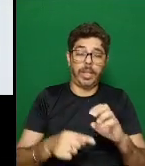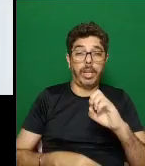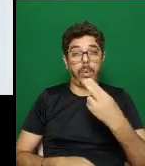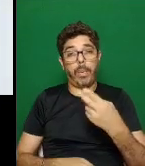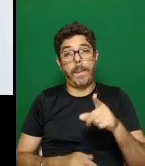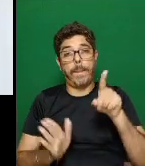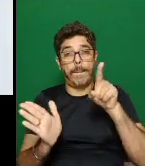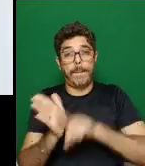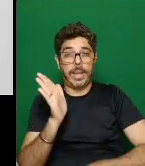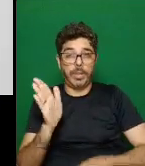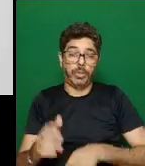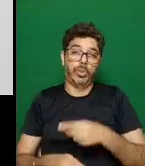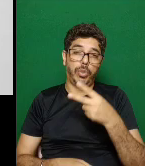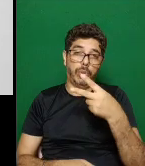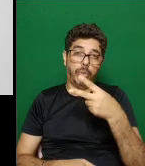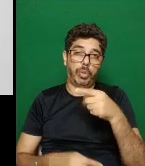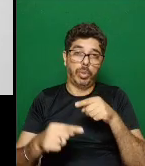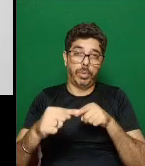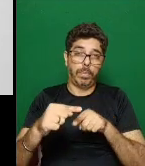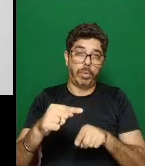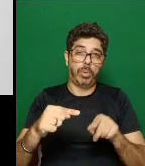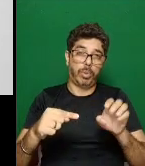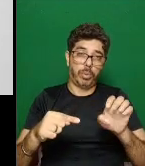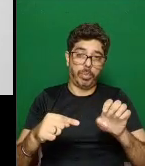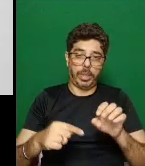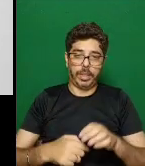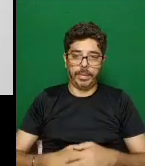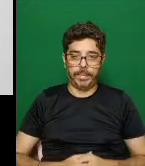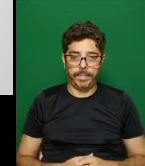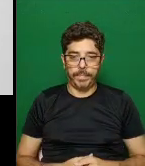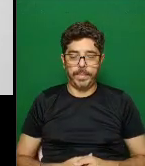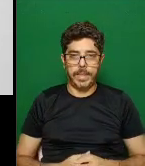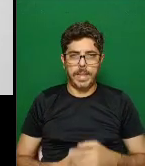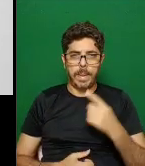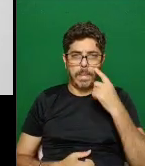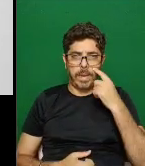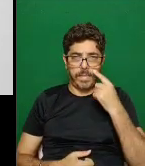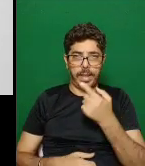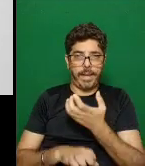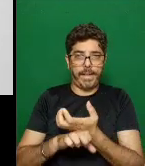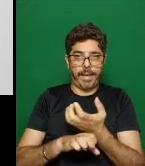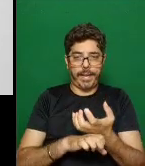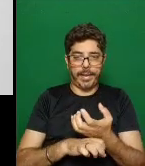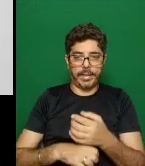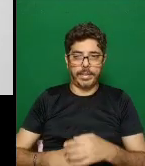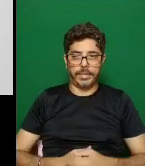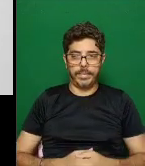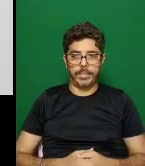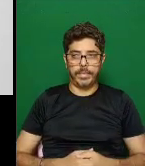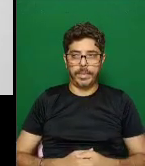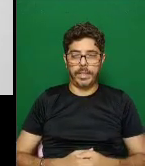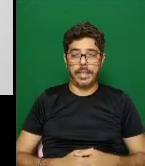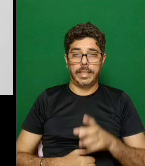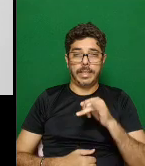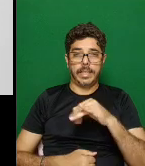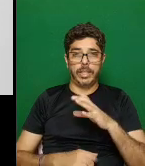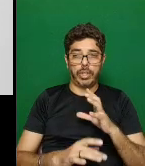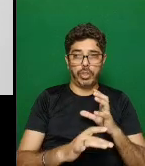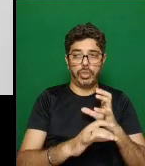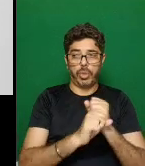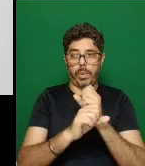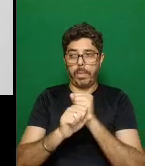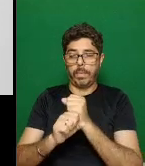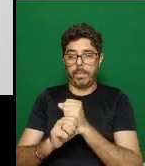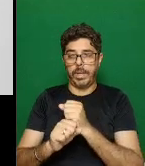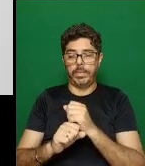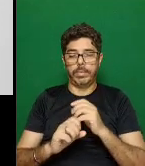menos 2,e. É claro que essas cargas parciais não podem ser detectadas isoladamente, e quando nós somamos todas as cargas parciais